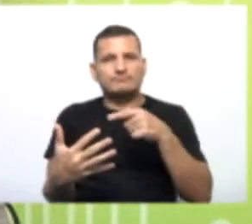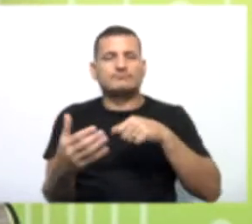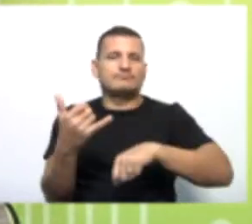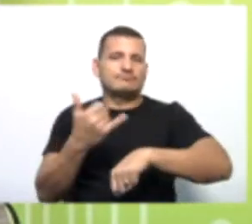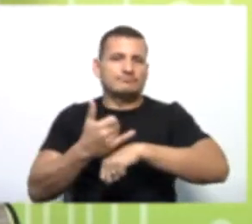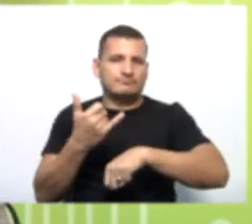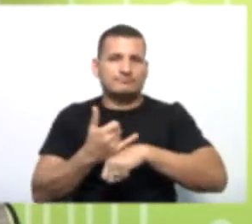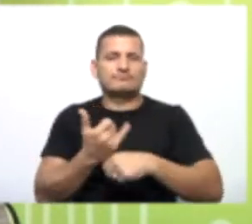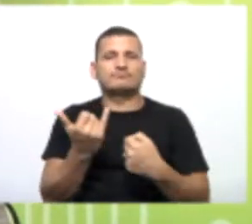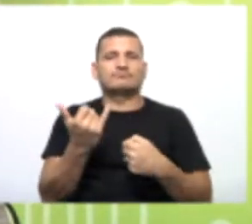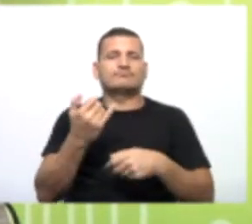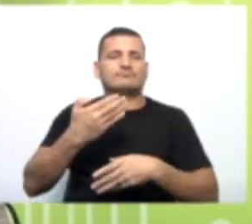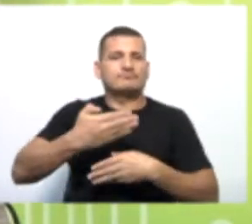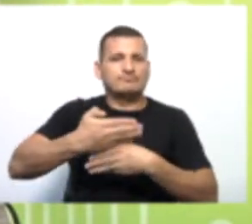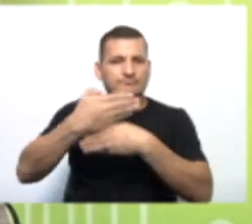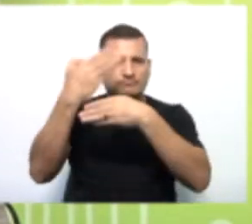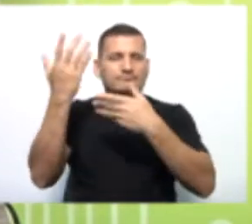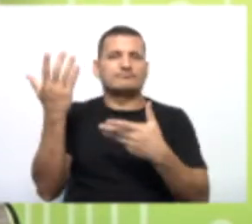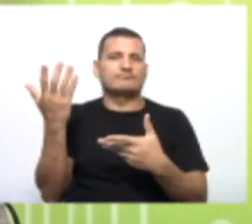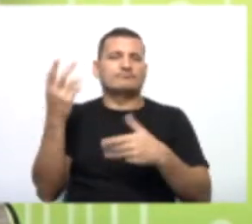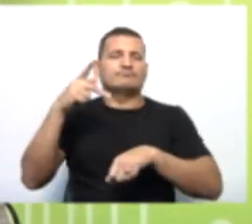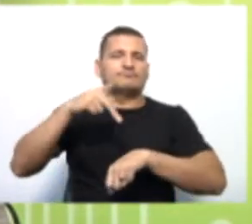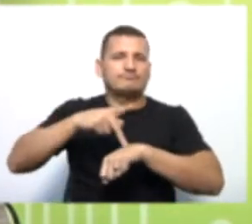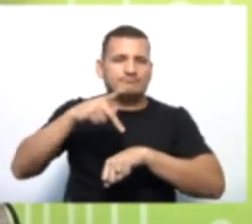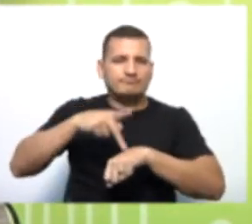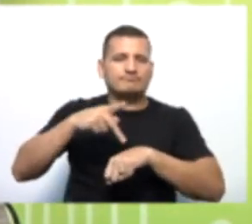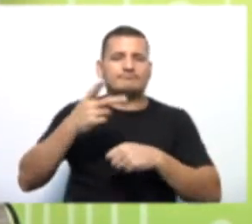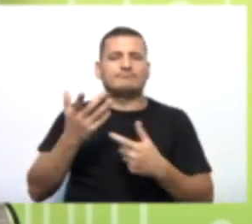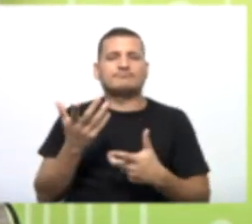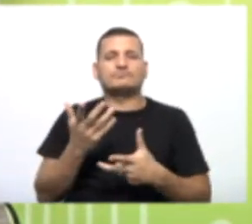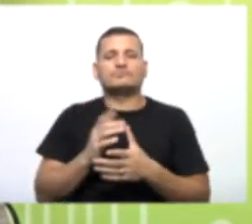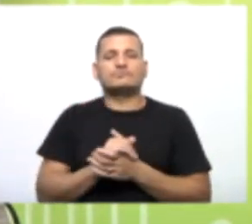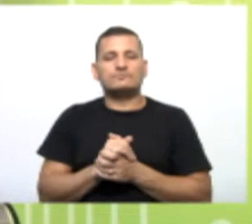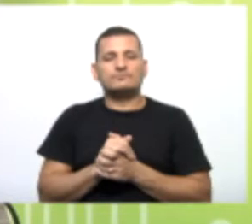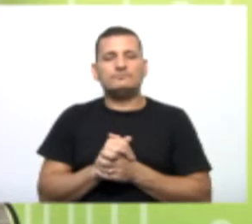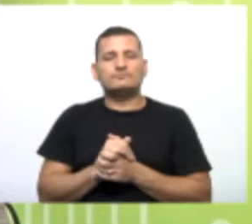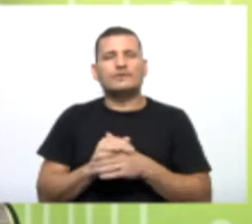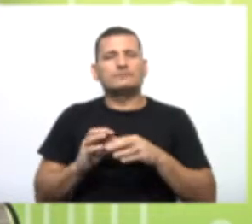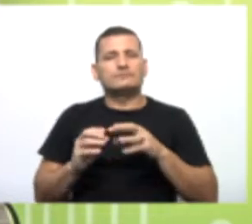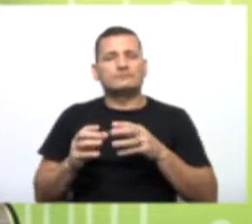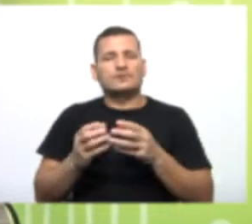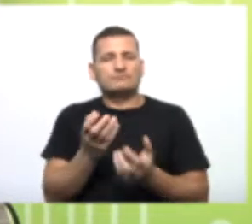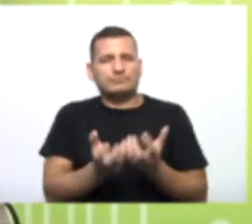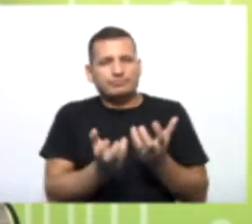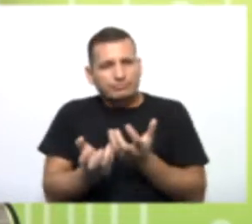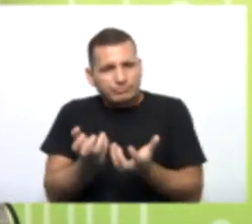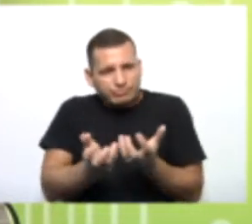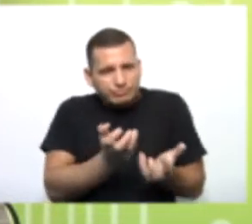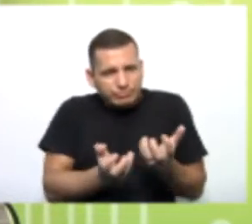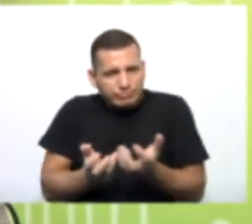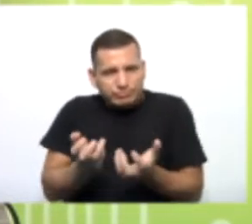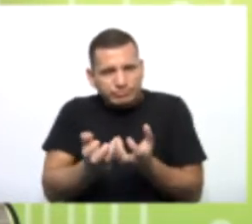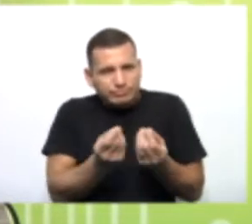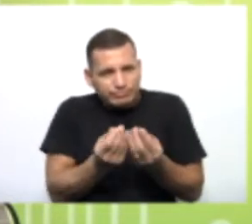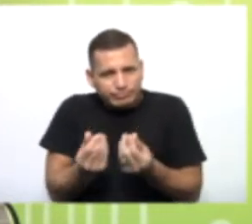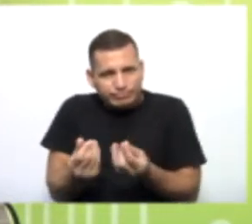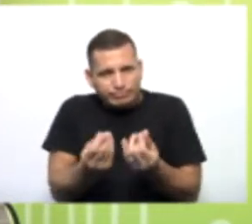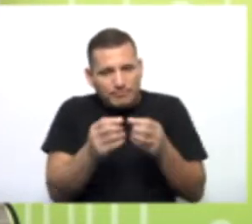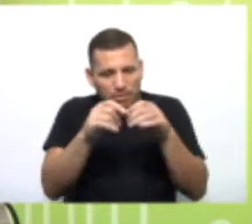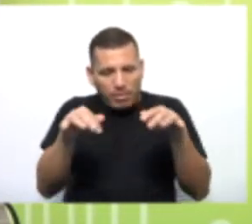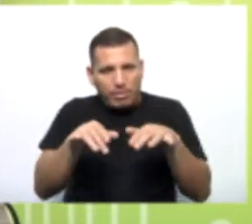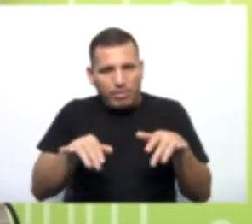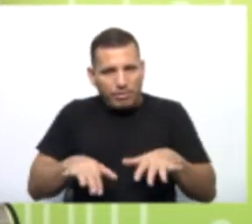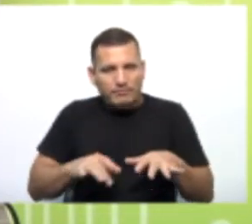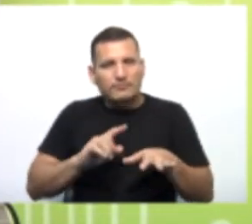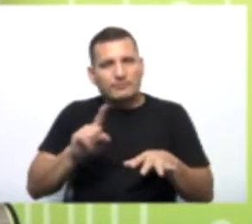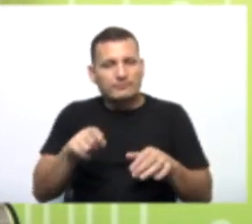aproveita o tijolo, aproveita o concreto, vão lá, né? Tritura tudo e refaz aquilo ali em forma de tijolo, em forma